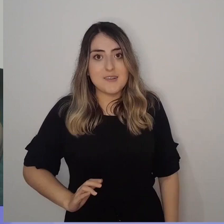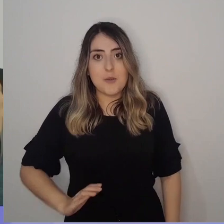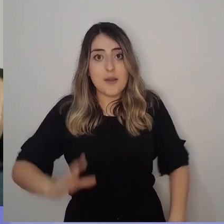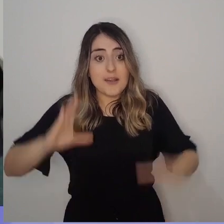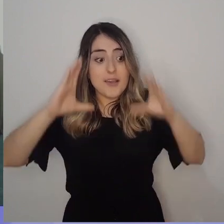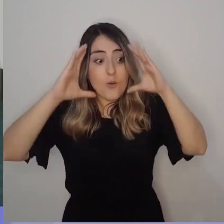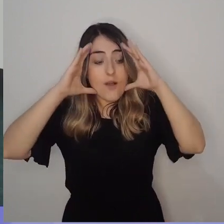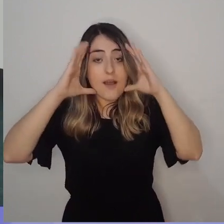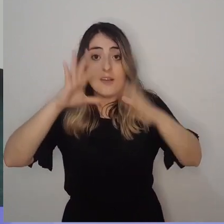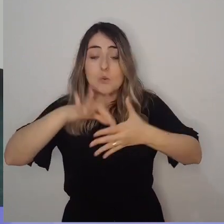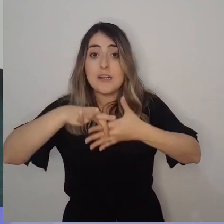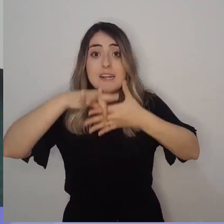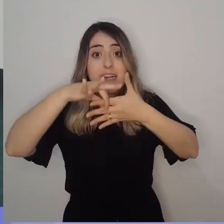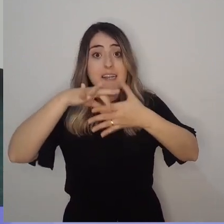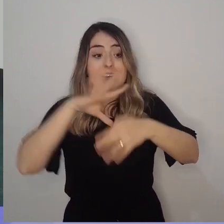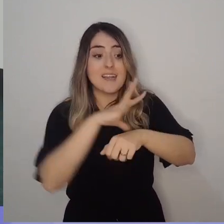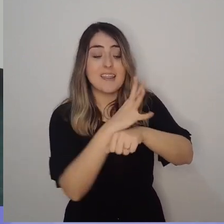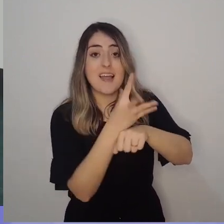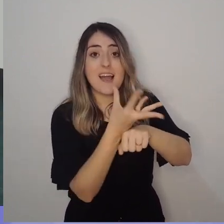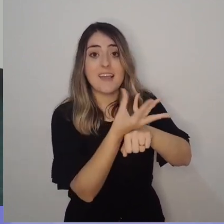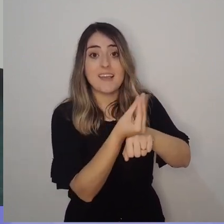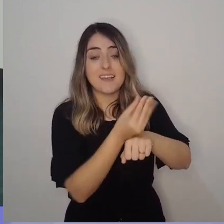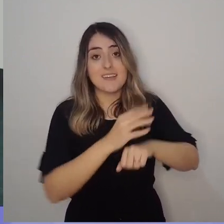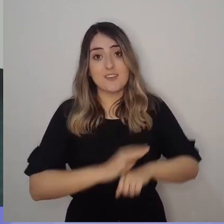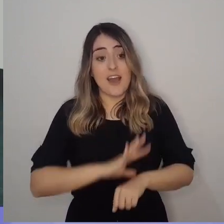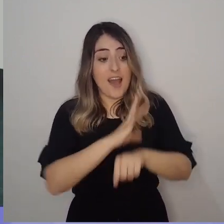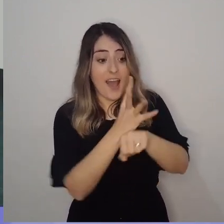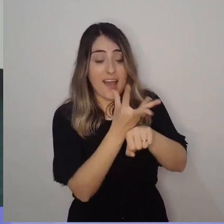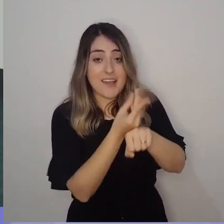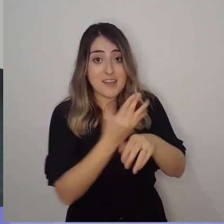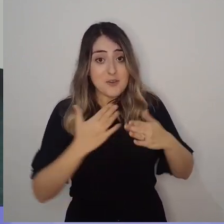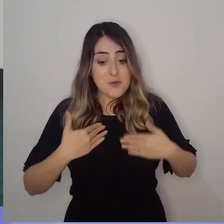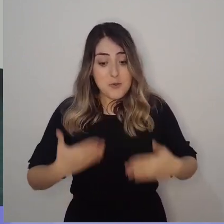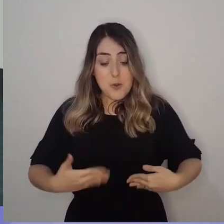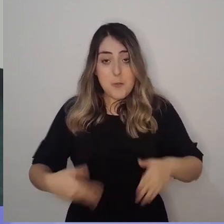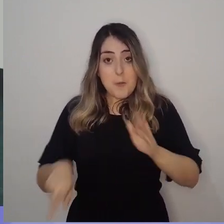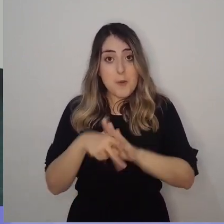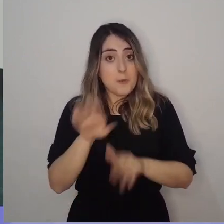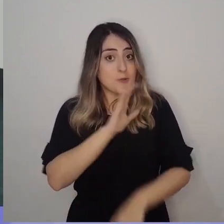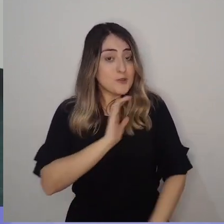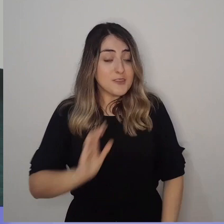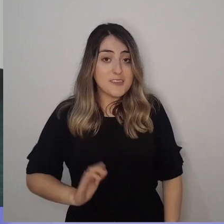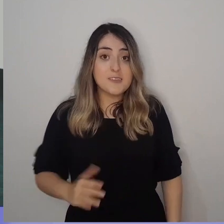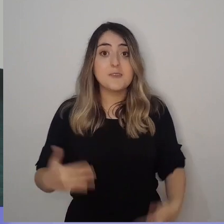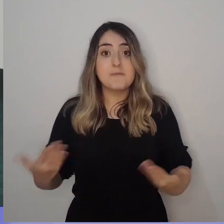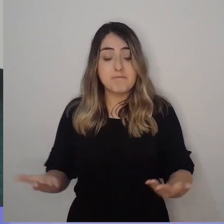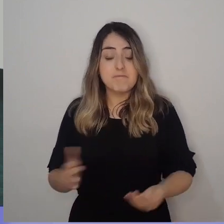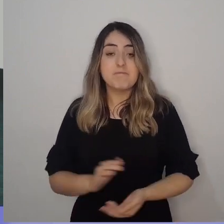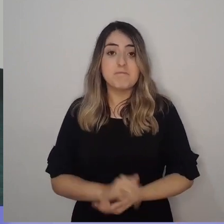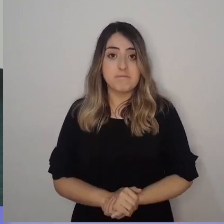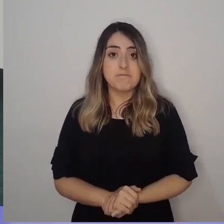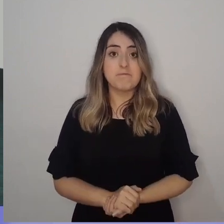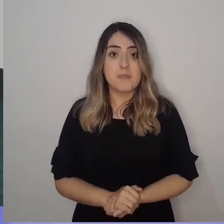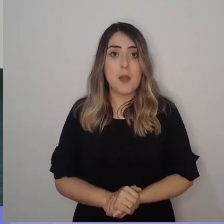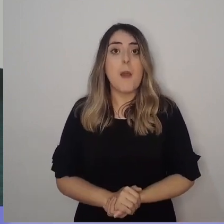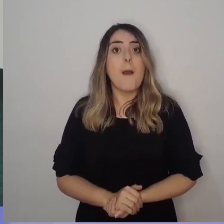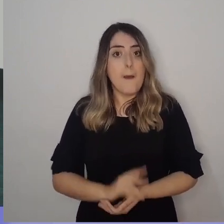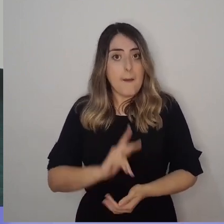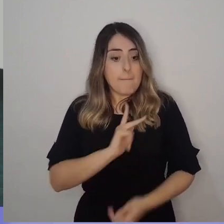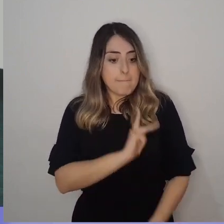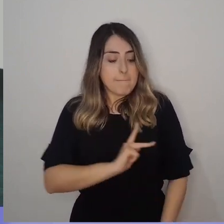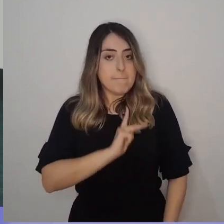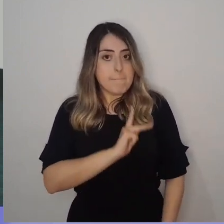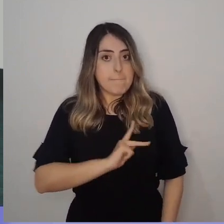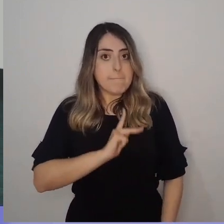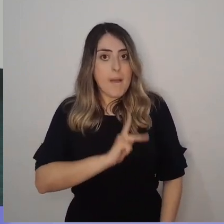sujeita a Cristo, assim deve também a esposa se sujeitar em tudo ao seu próprio marido. Várias vezes Paulo